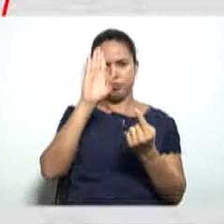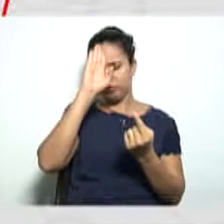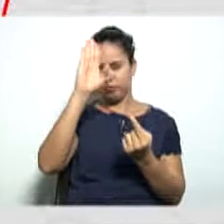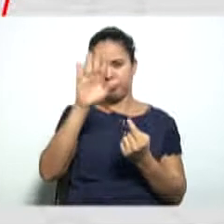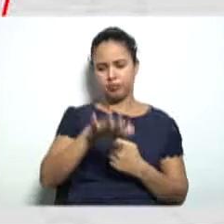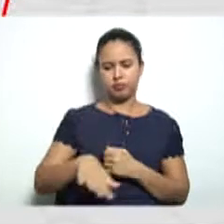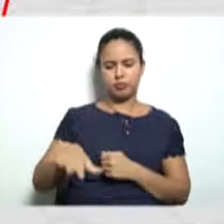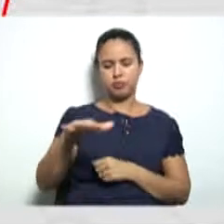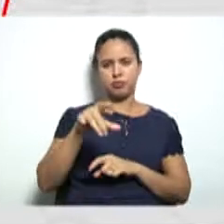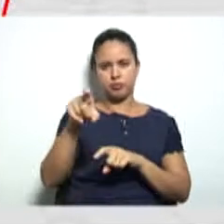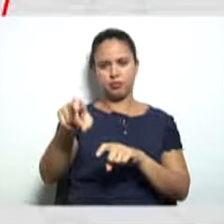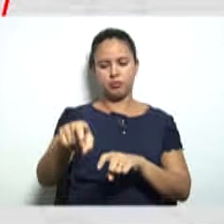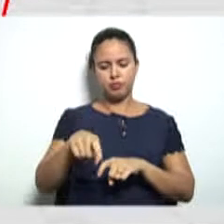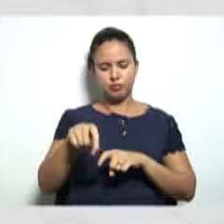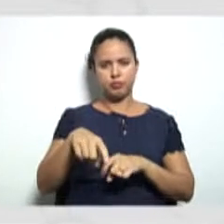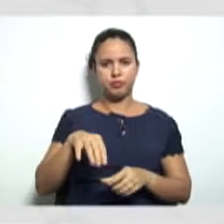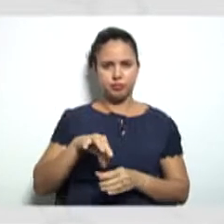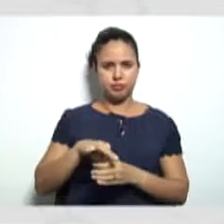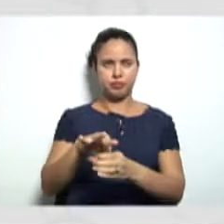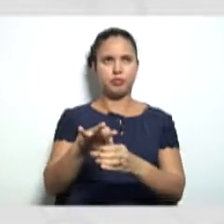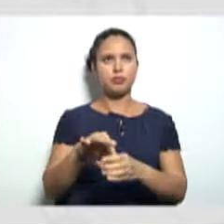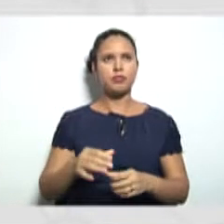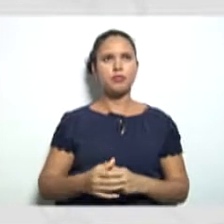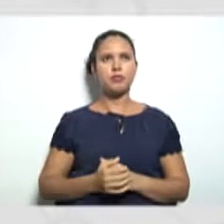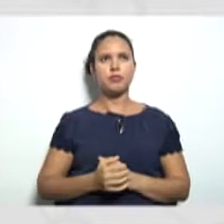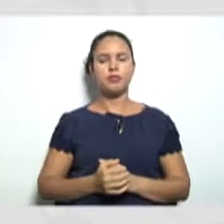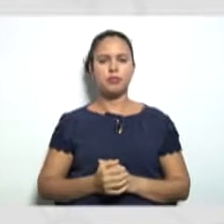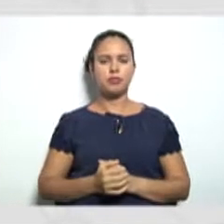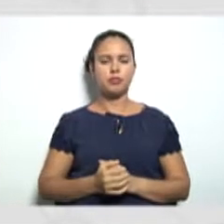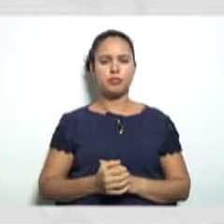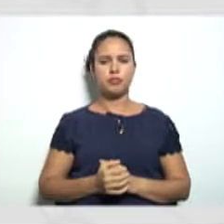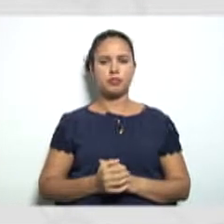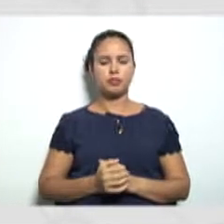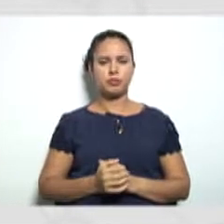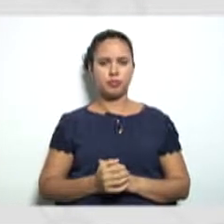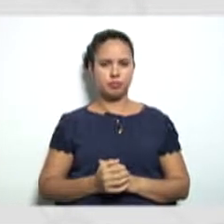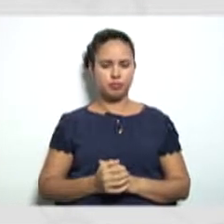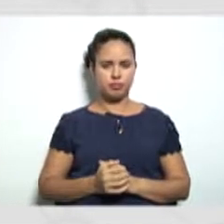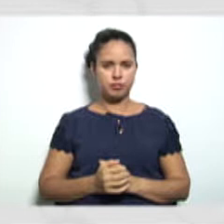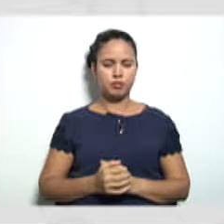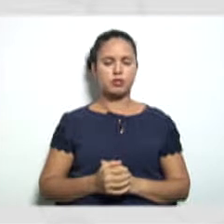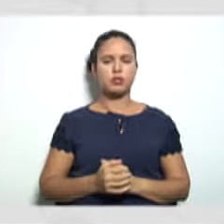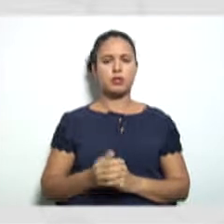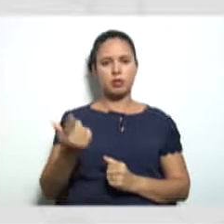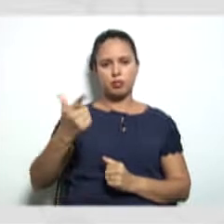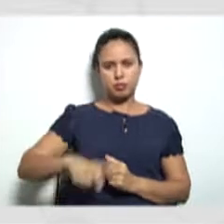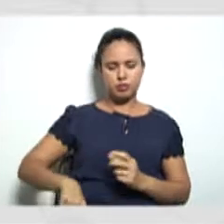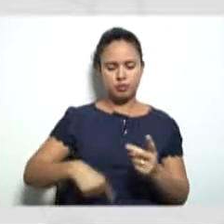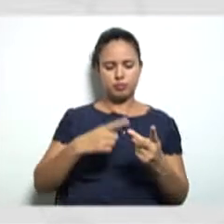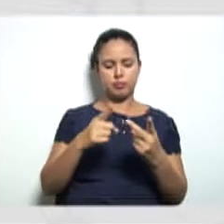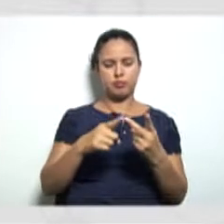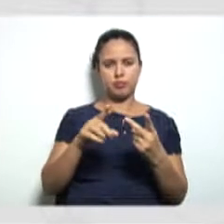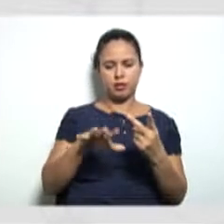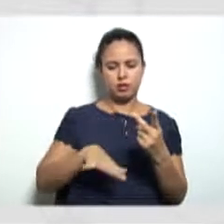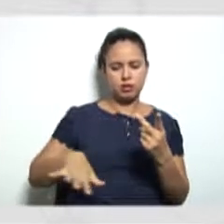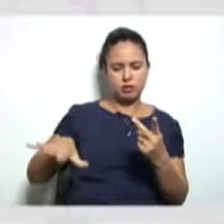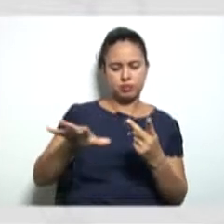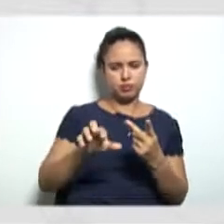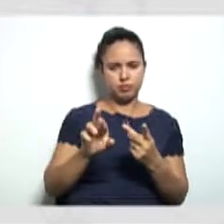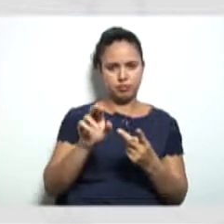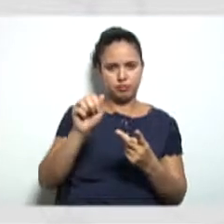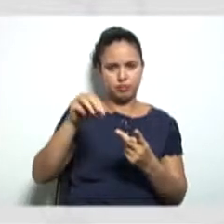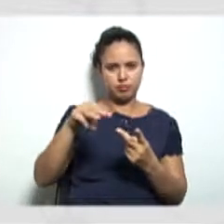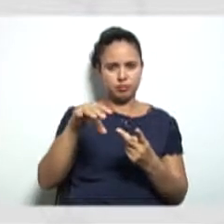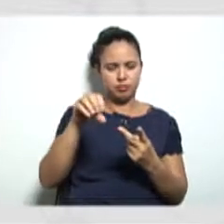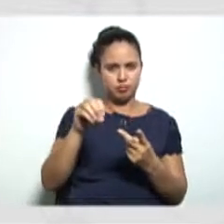ramo agropecuário. Por fim, nós falamos depois, em segundo momento, sobre o ramo do consumo. As